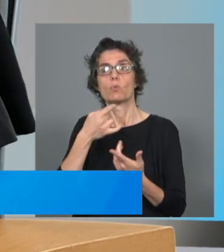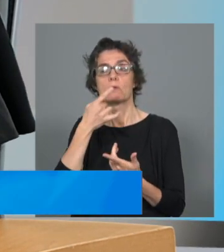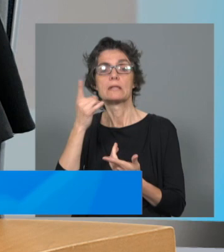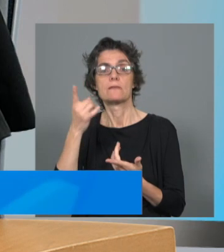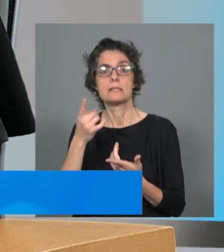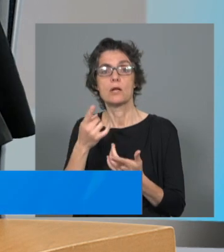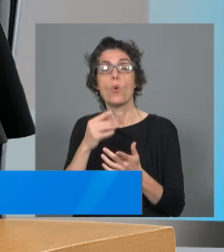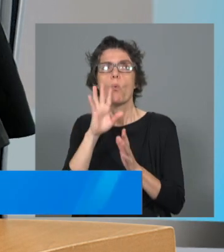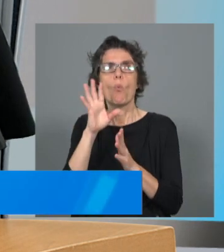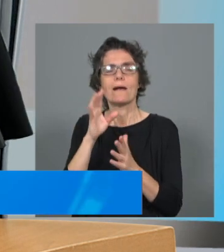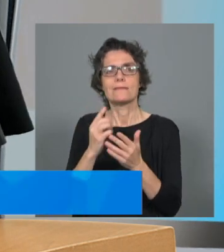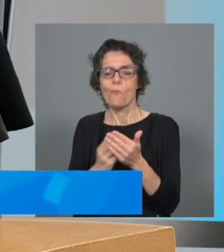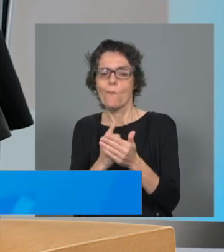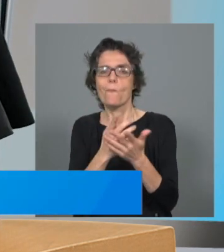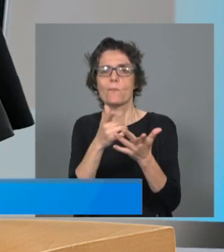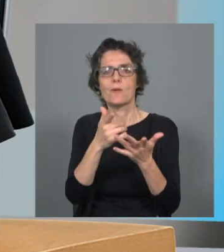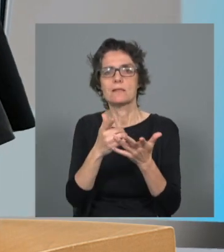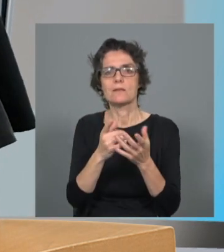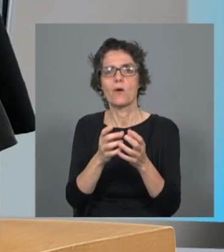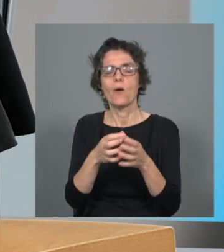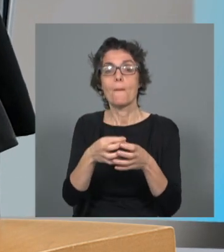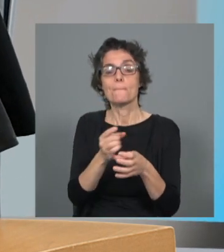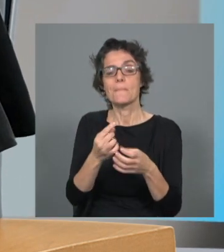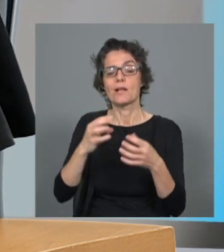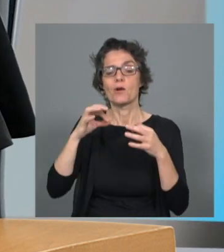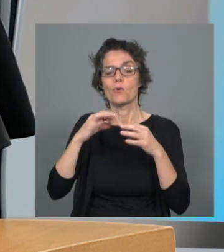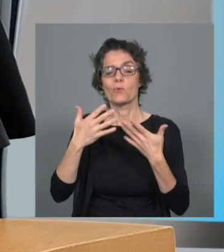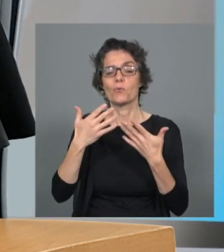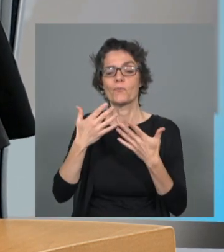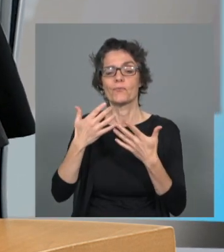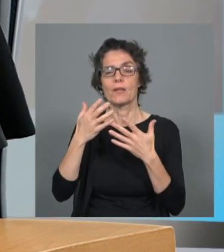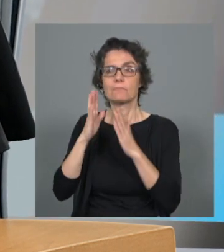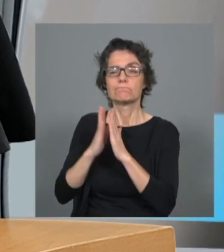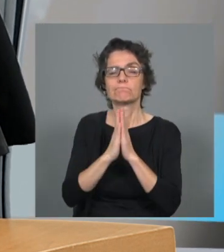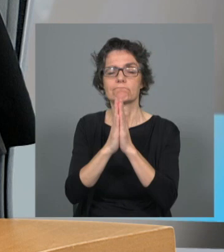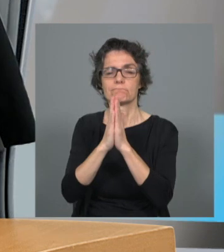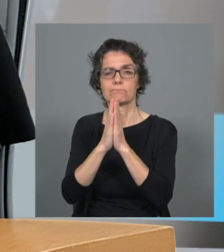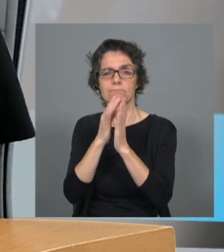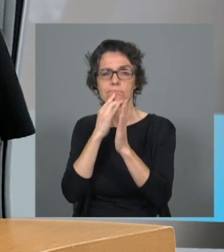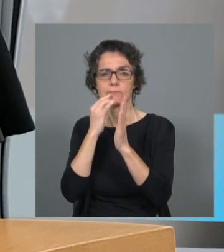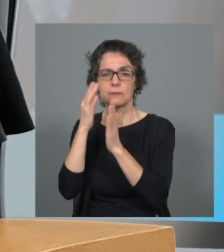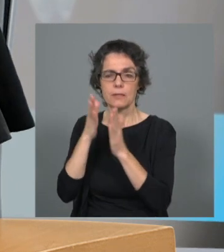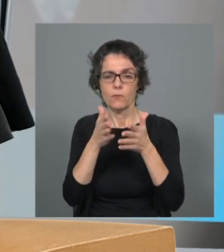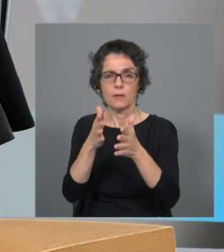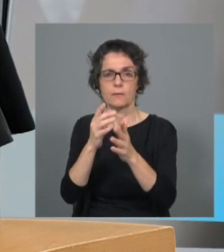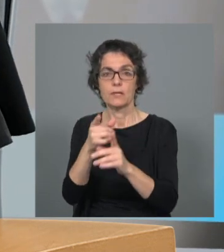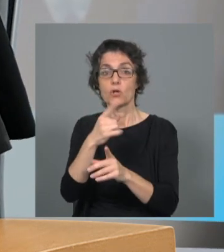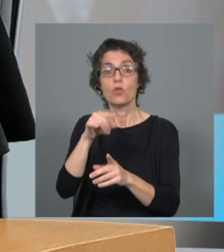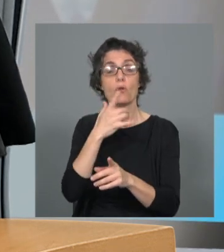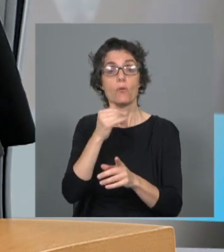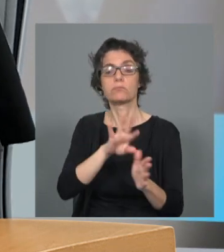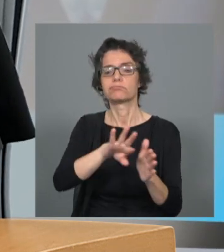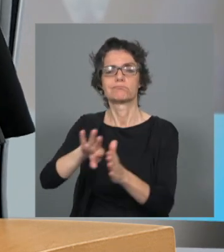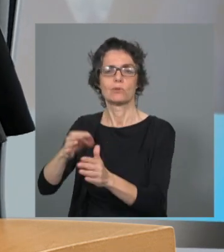uma bússola moral e espiritual para o nosso tempo. E não podemos, assim, pôr de lado ou arrumar